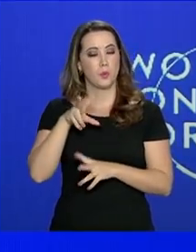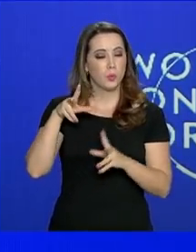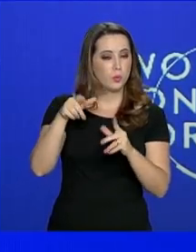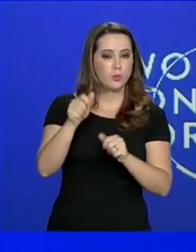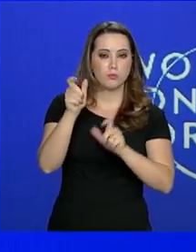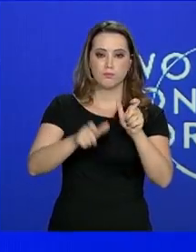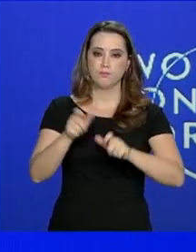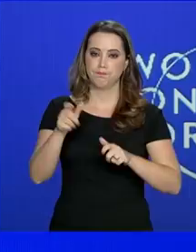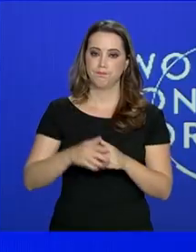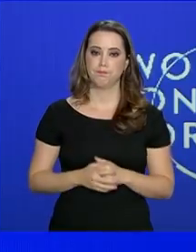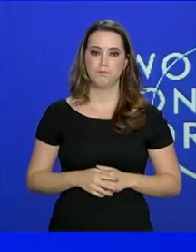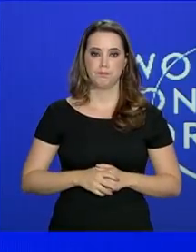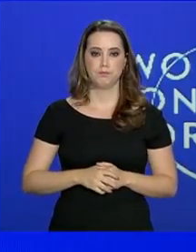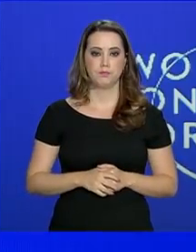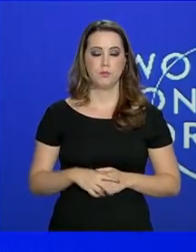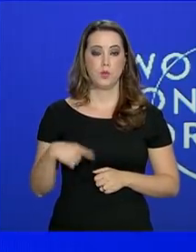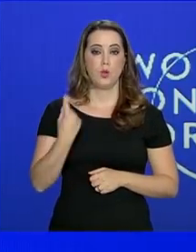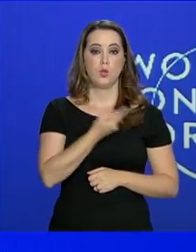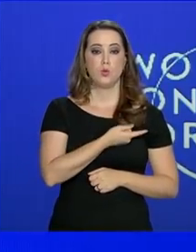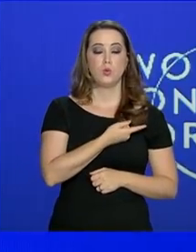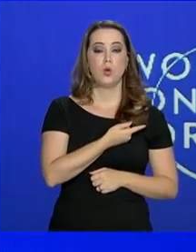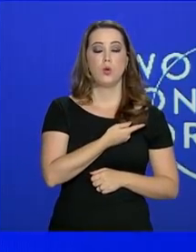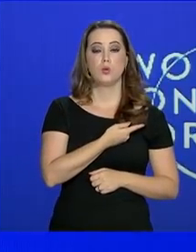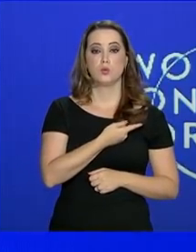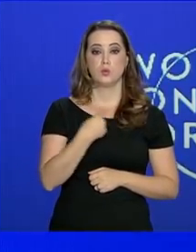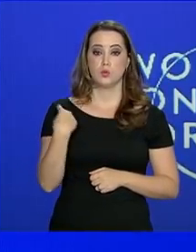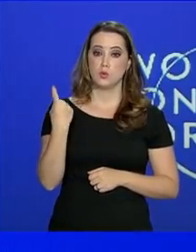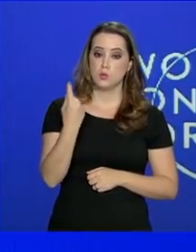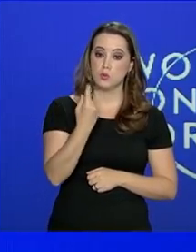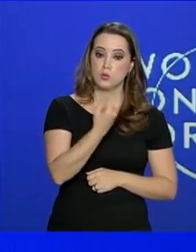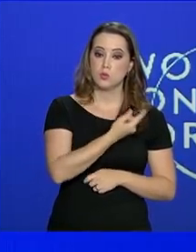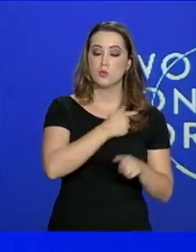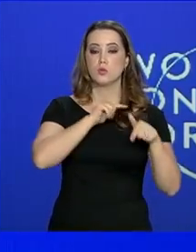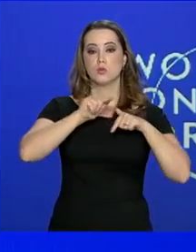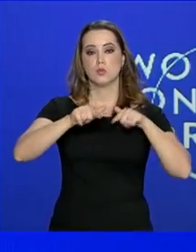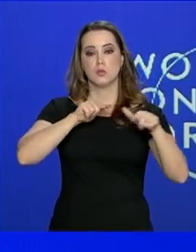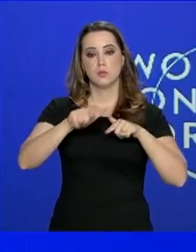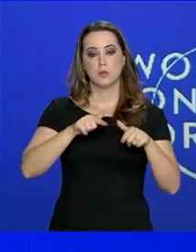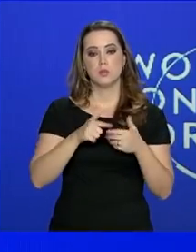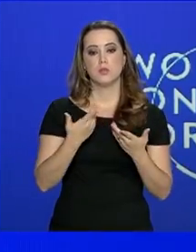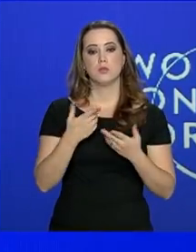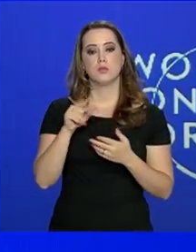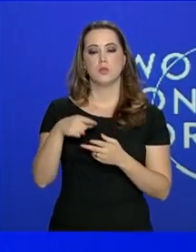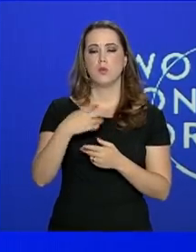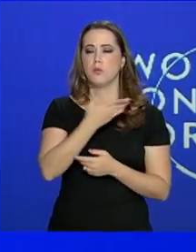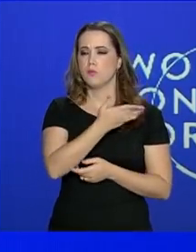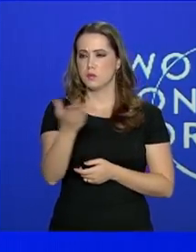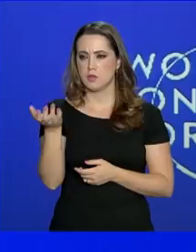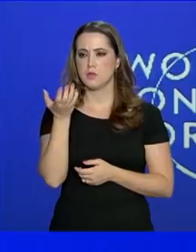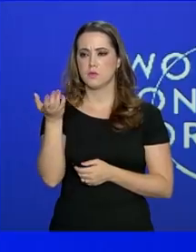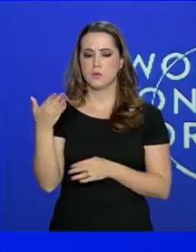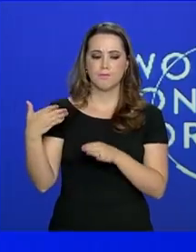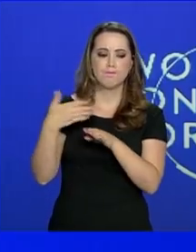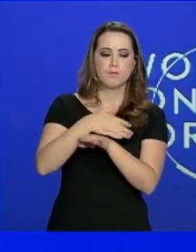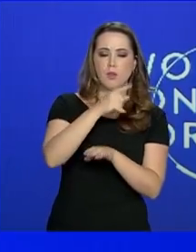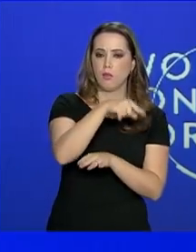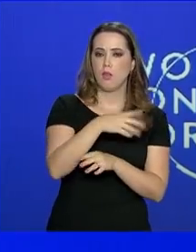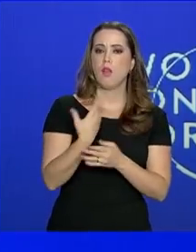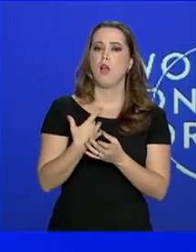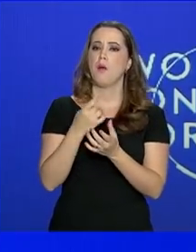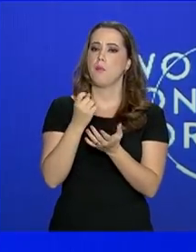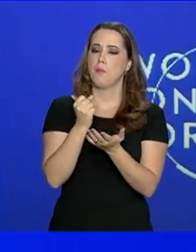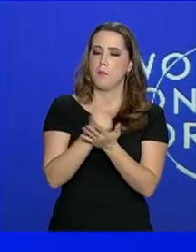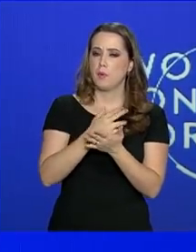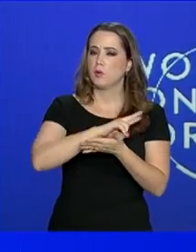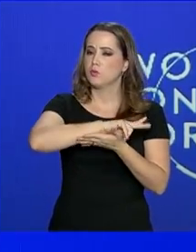todos. Nossas ações, tenho certeza, os atrairão para grandes negócios, não só